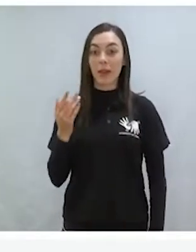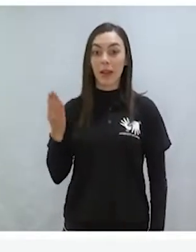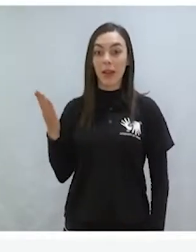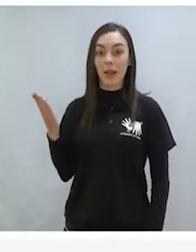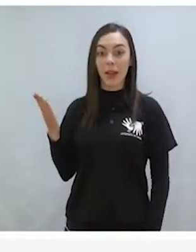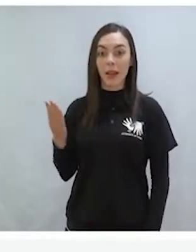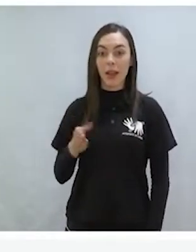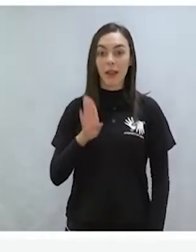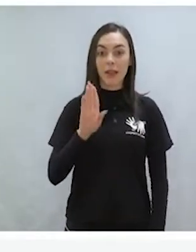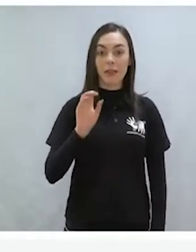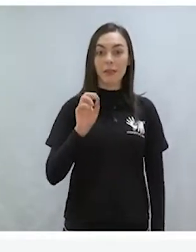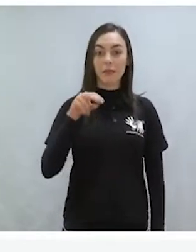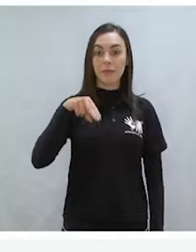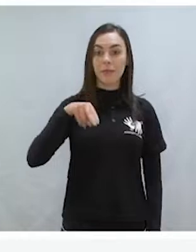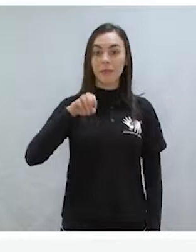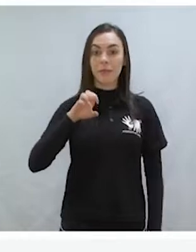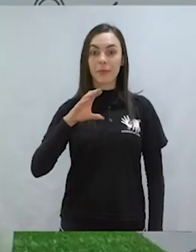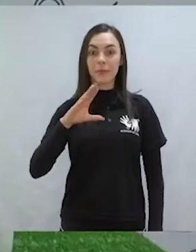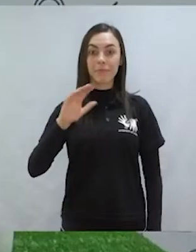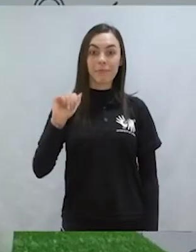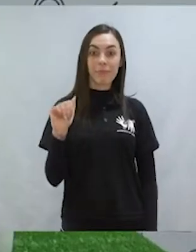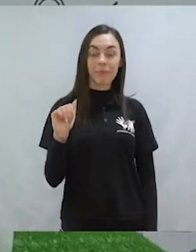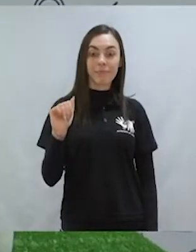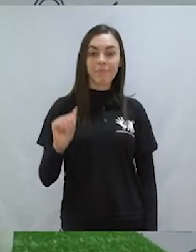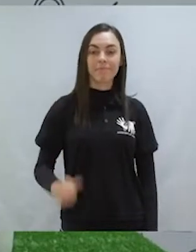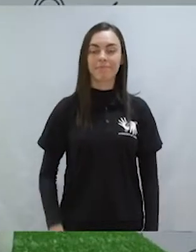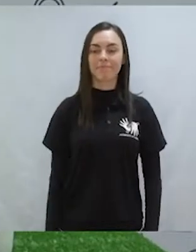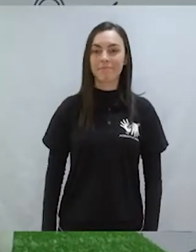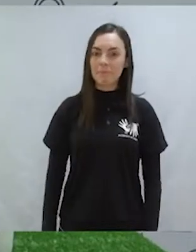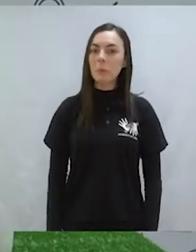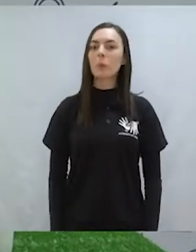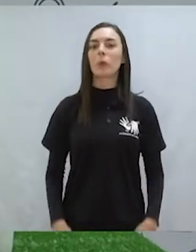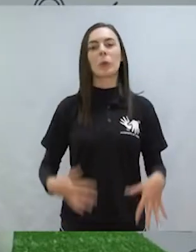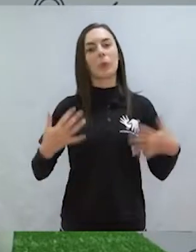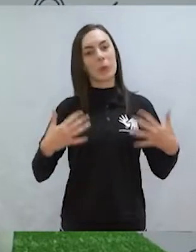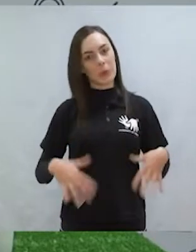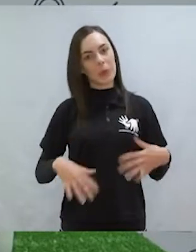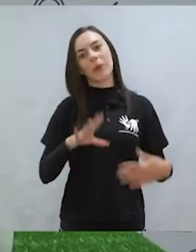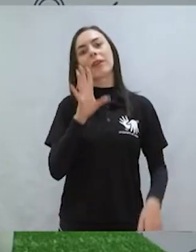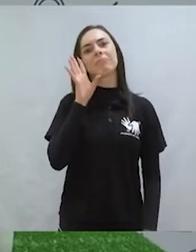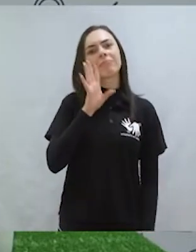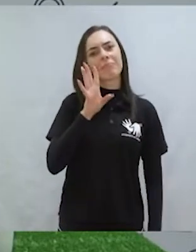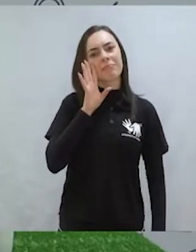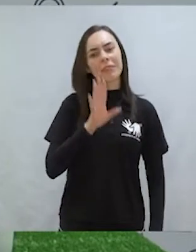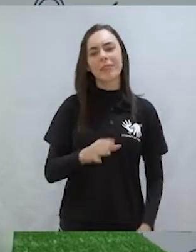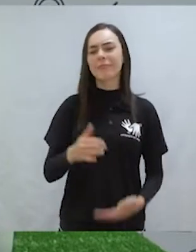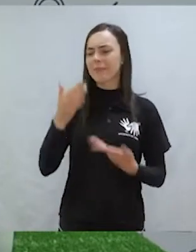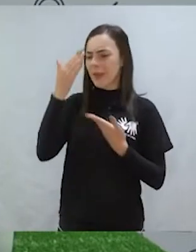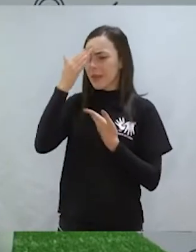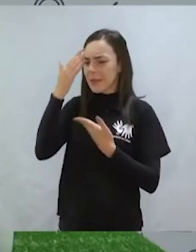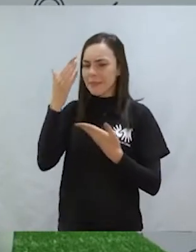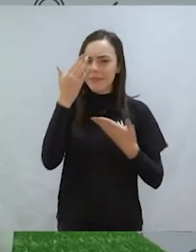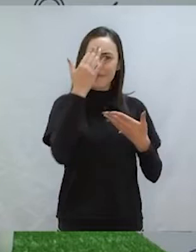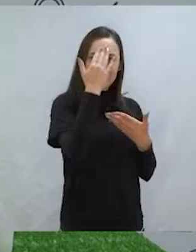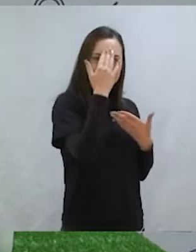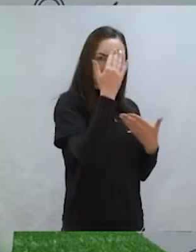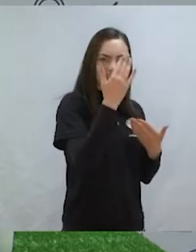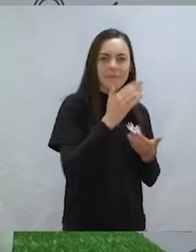Formou a palavra boneca. Olha que legal. Muito bem.